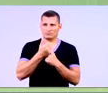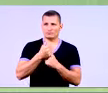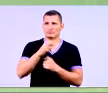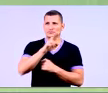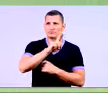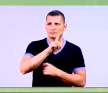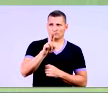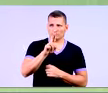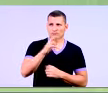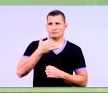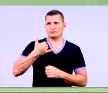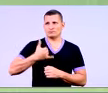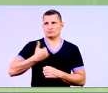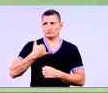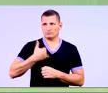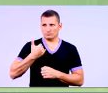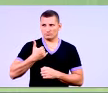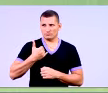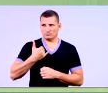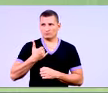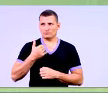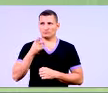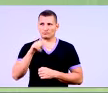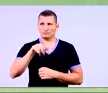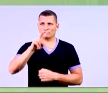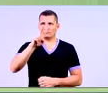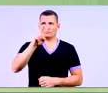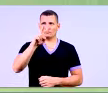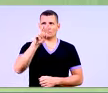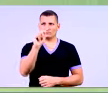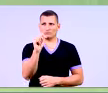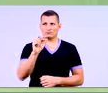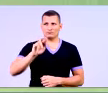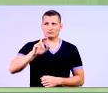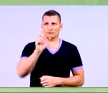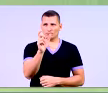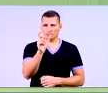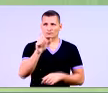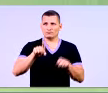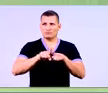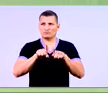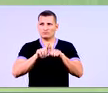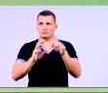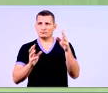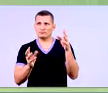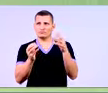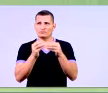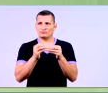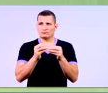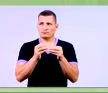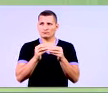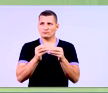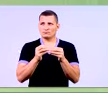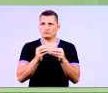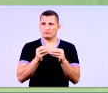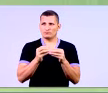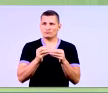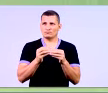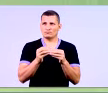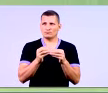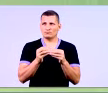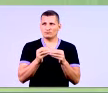idade que são as variáveis e devem ser atribuídos a